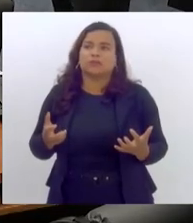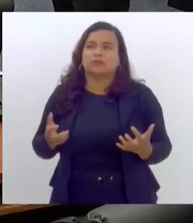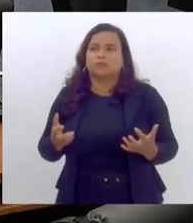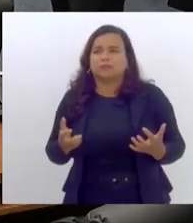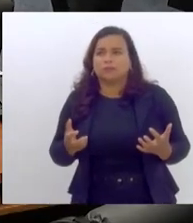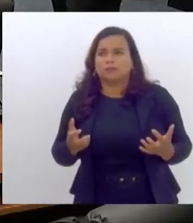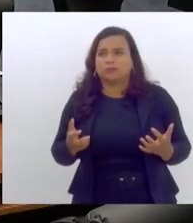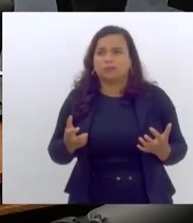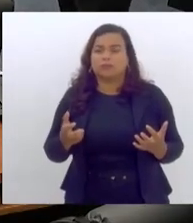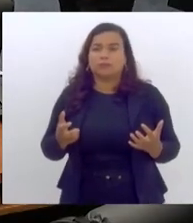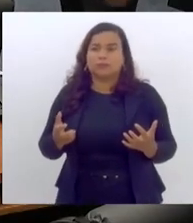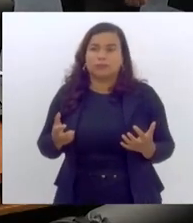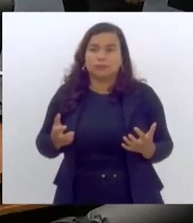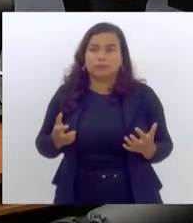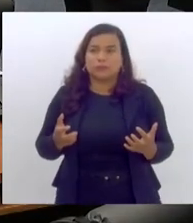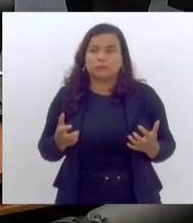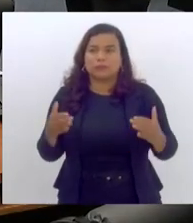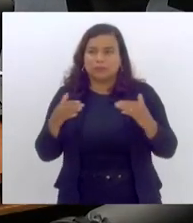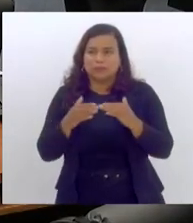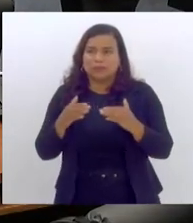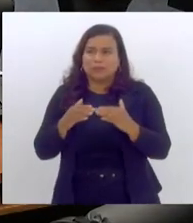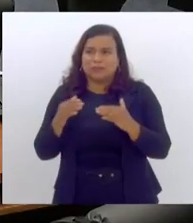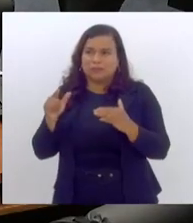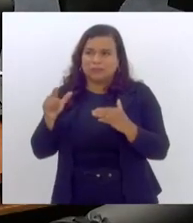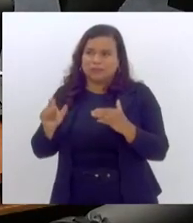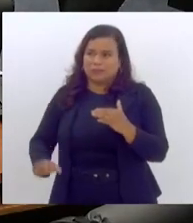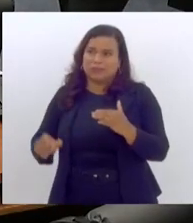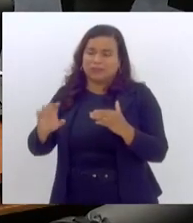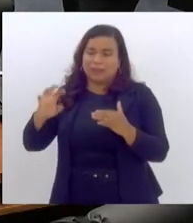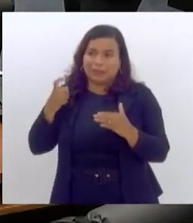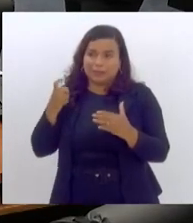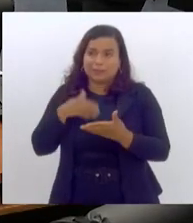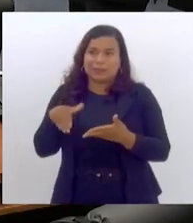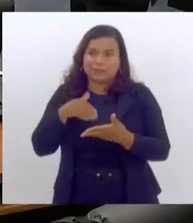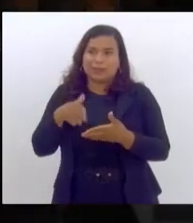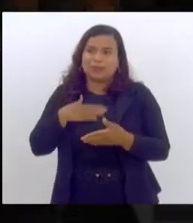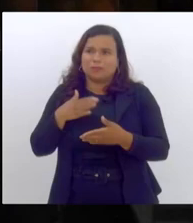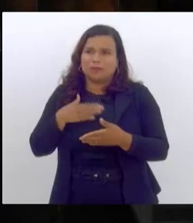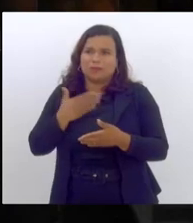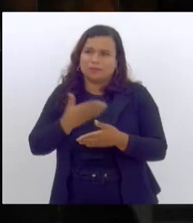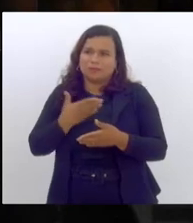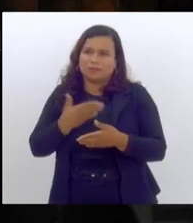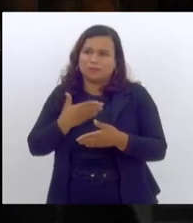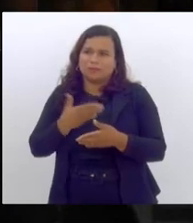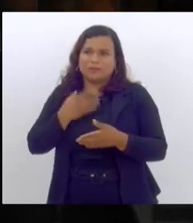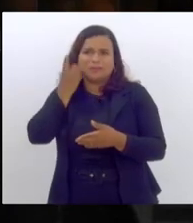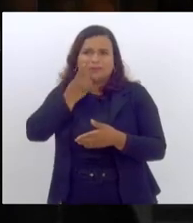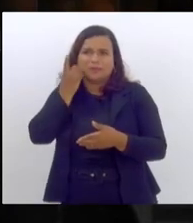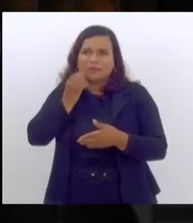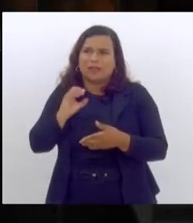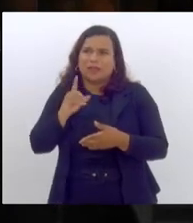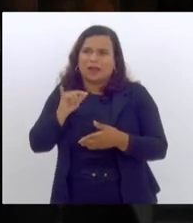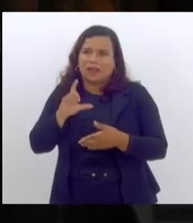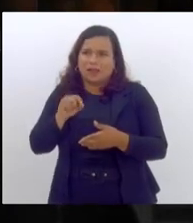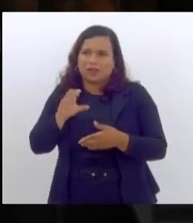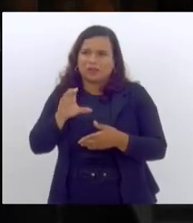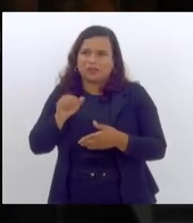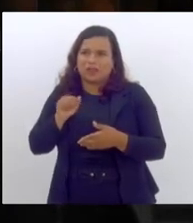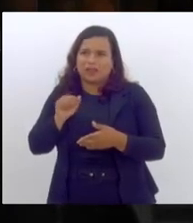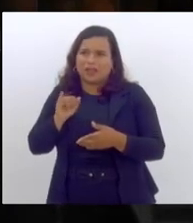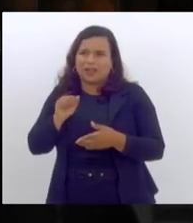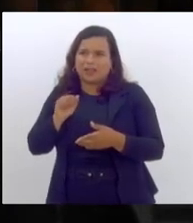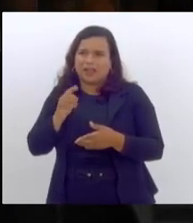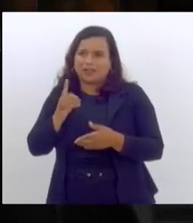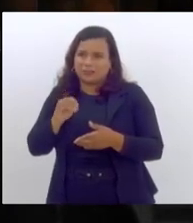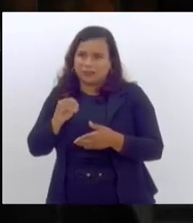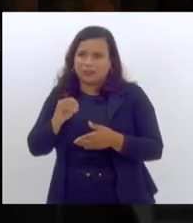aqui um pouco com o meu ex-secretário, amigo e deputado, Cláudio Caiado. Falar nisso, estou esperando o Caiadinho, falou que eu fiquei até o final,